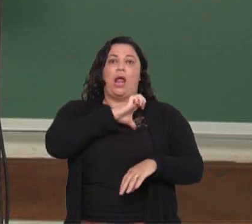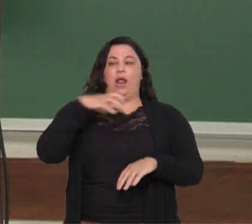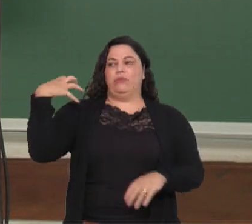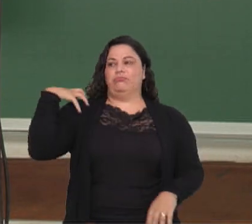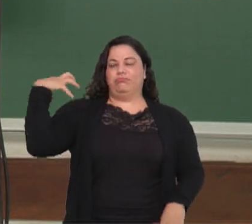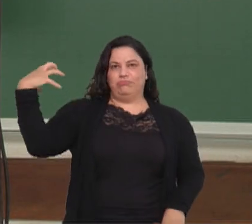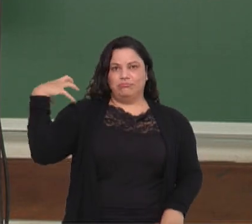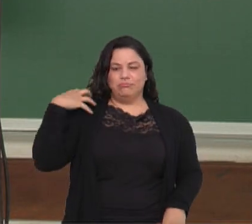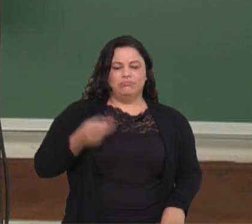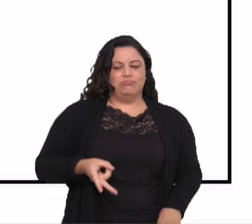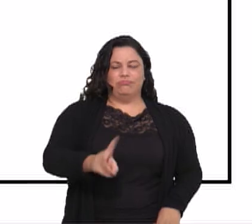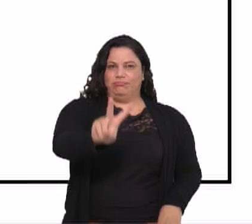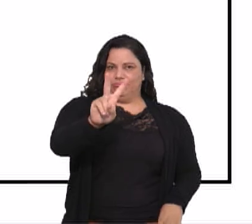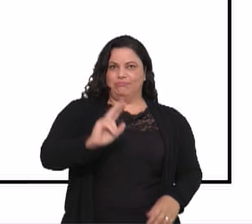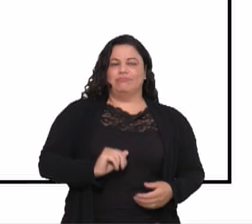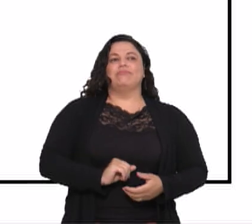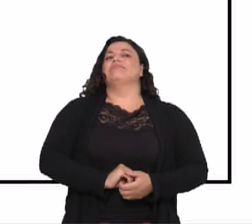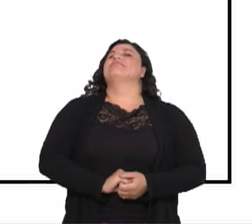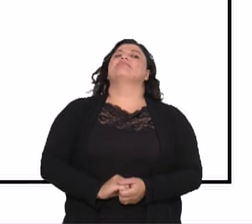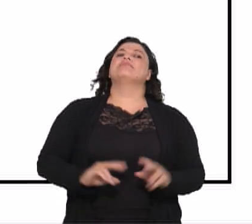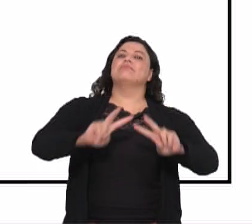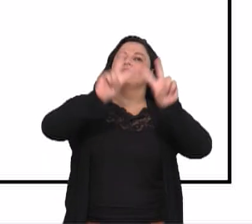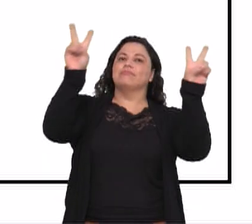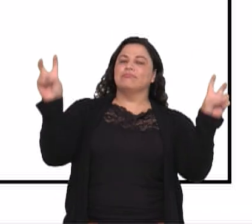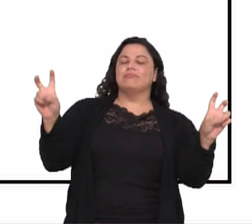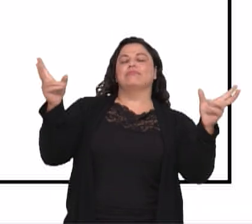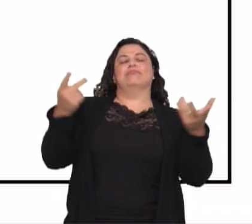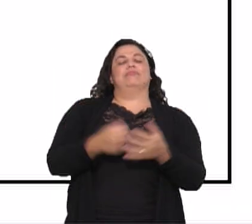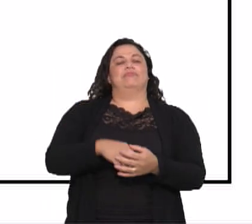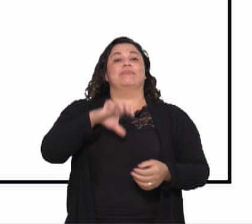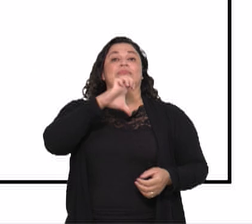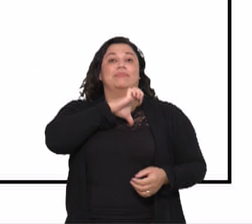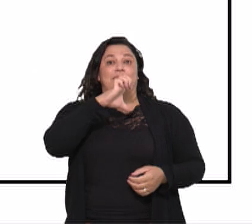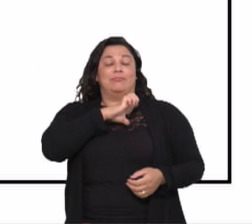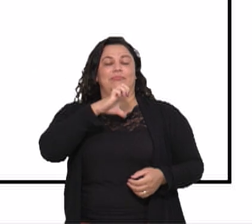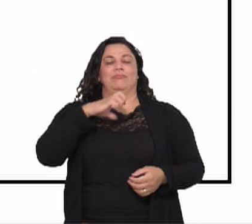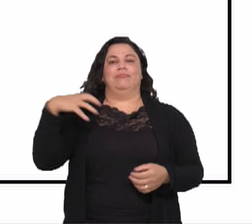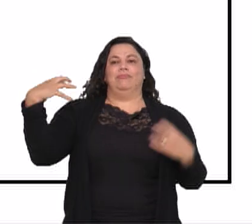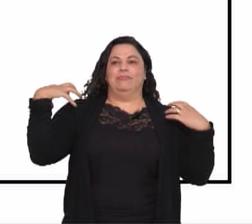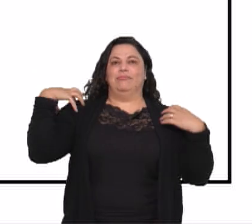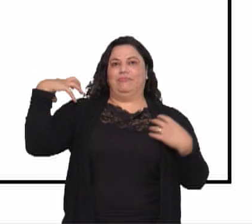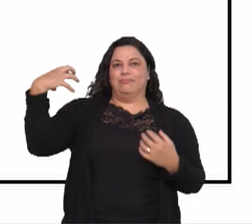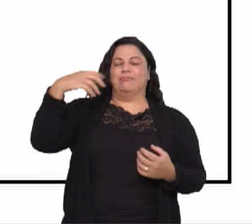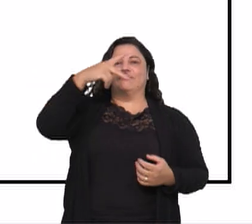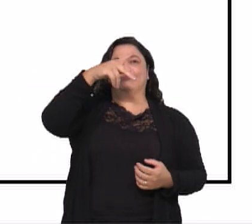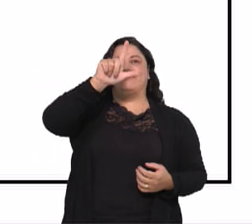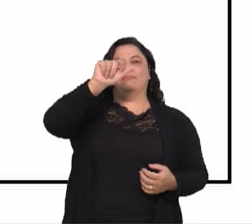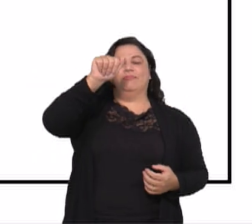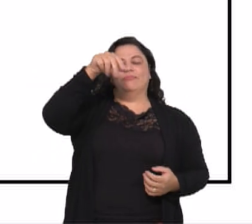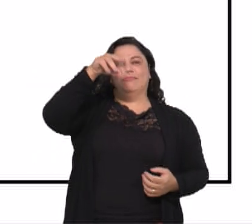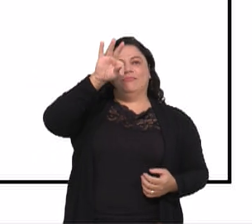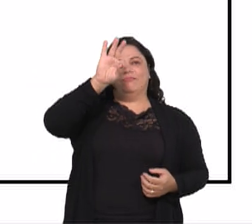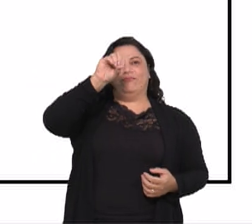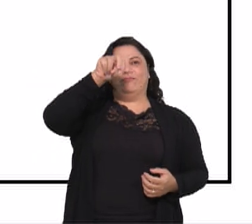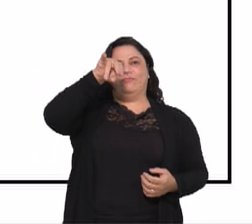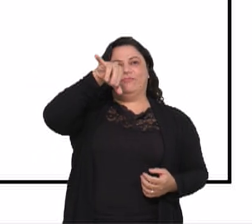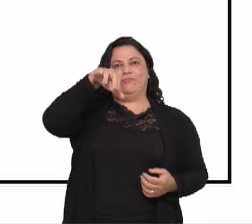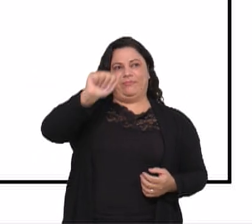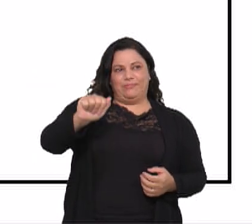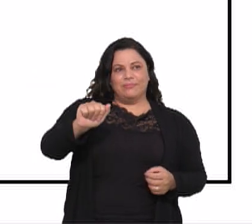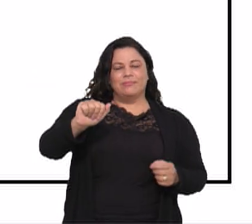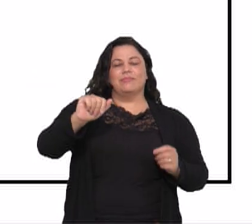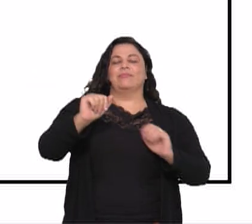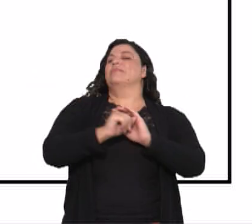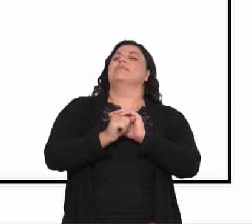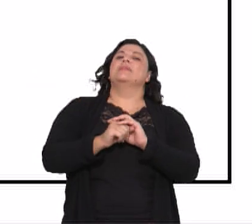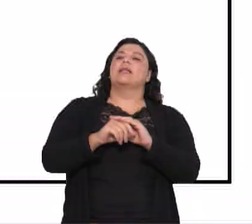aí. Tá? Então hoje nós temos, né, a ética platônica, aqui a segunda parte deste conteúdo, perfeito? Então pode pegar